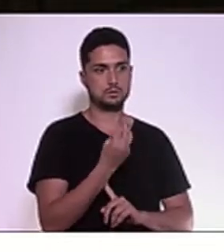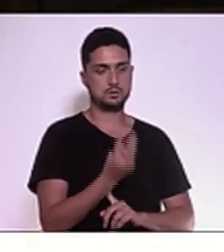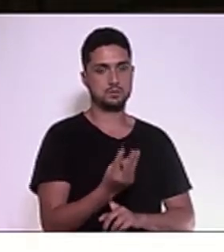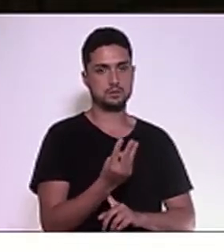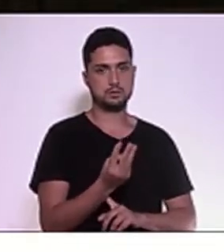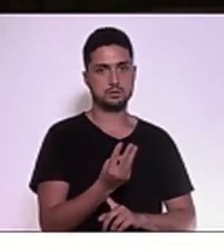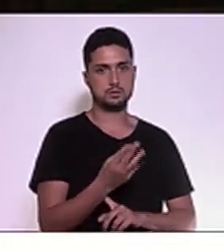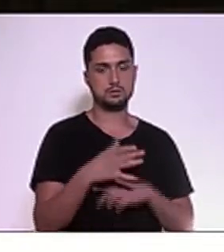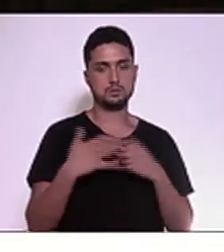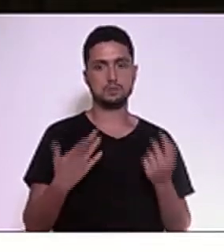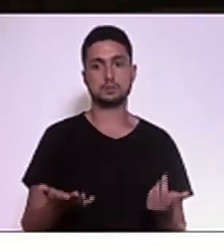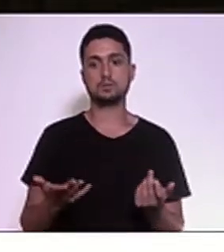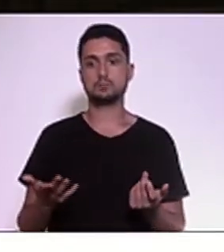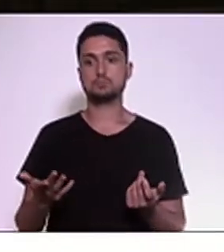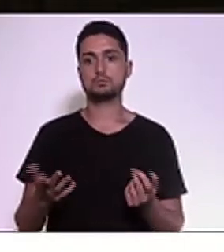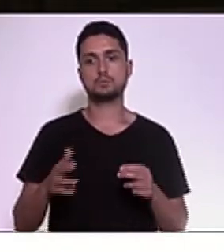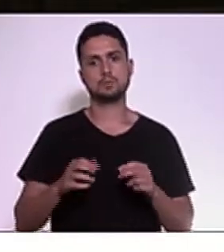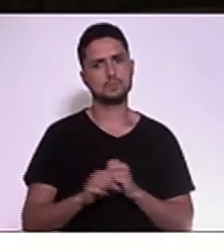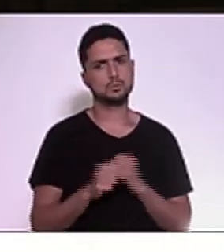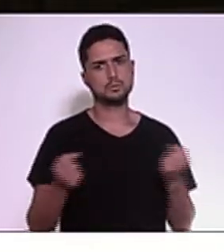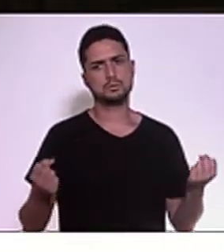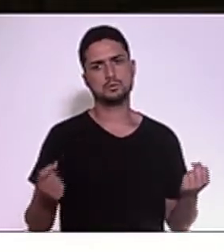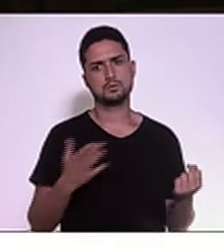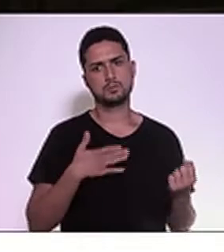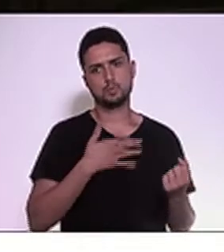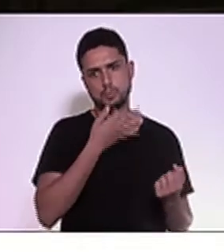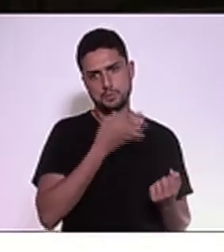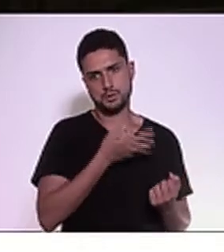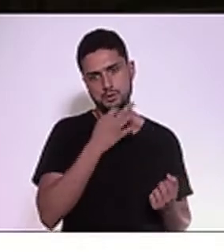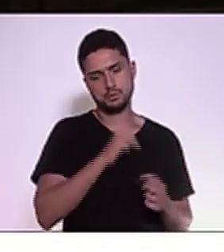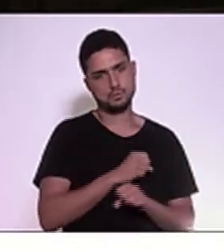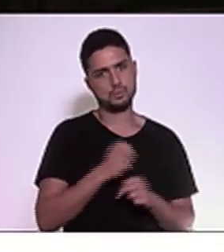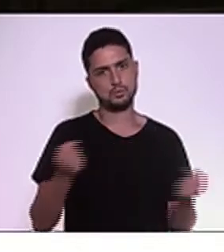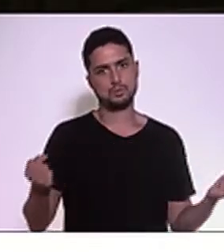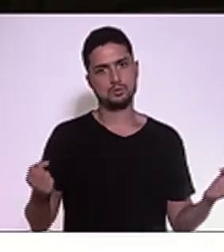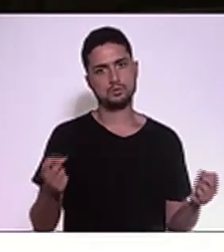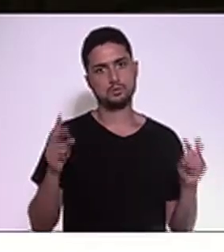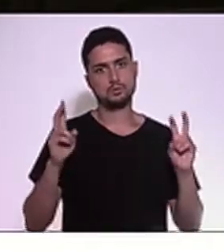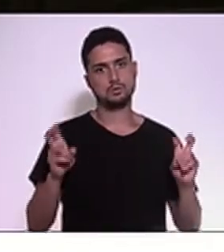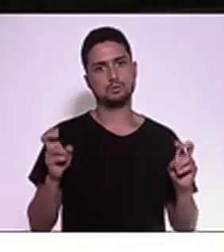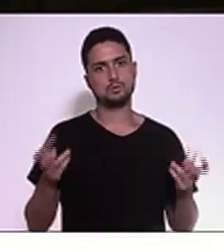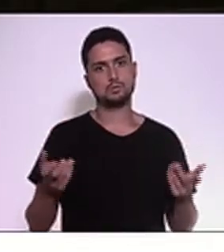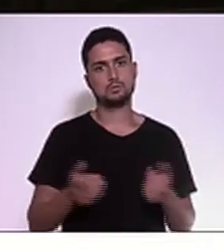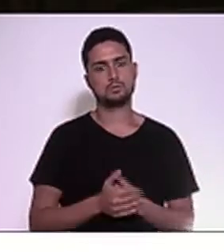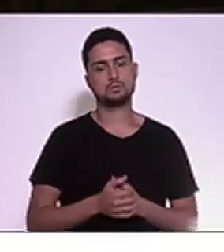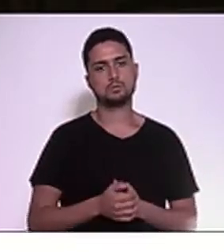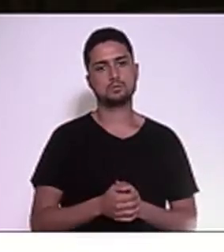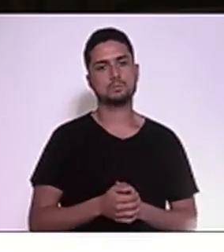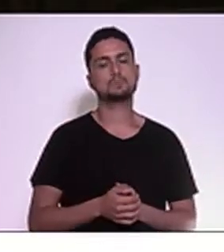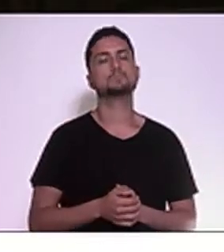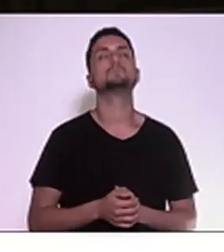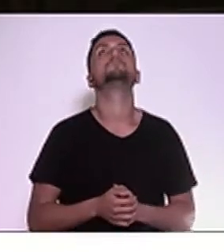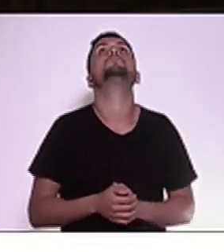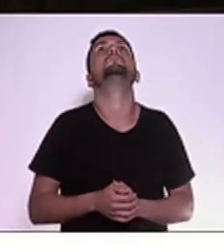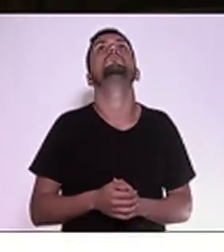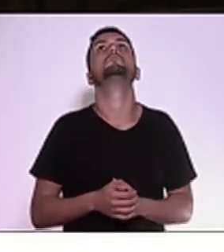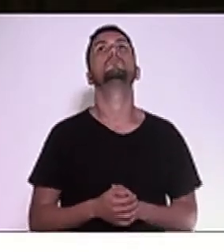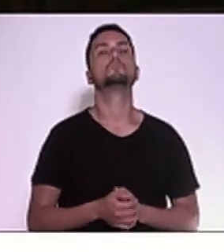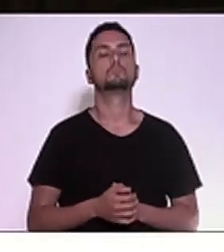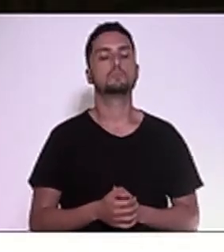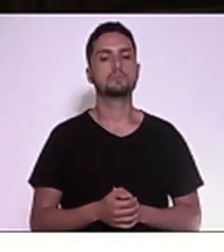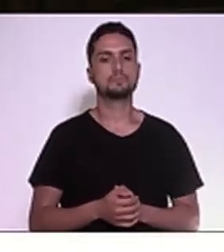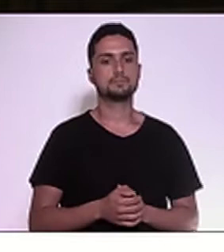263. Portanto, não é possível, do meu ponto de vista, sob pena de agravarmos o dispositivo